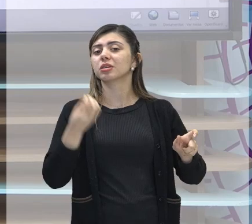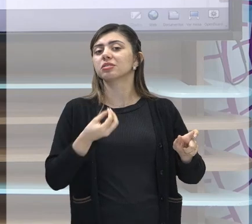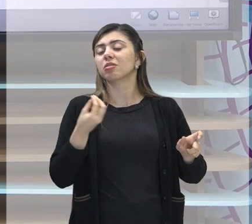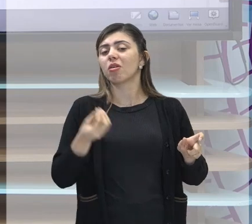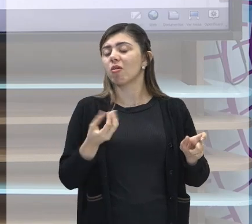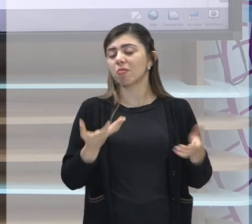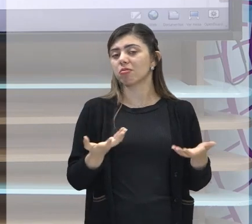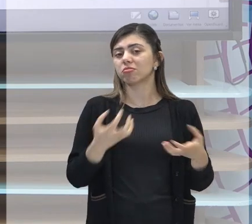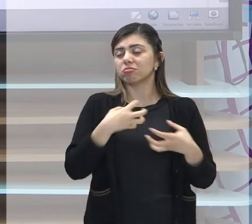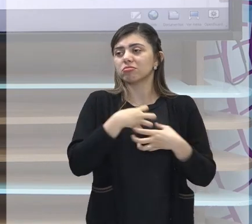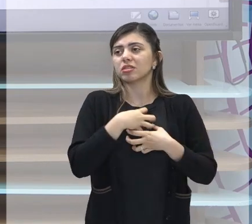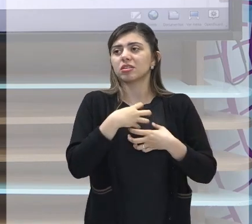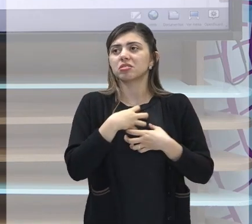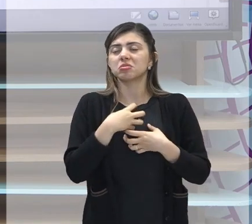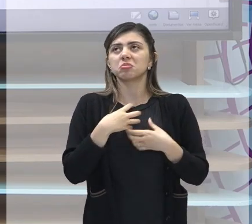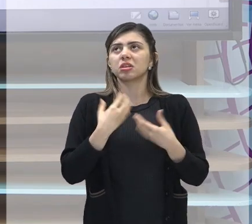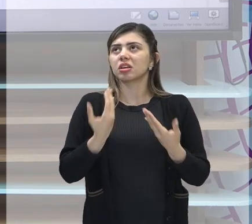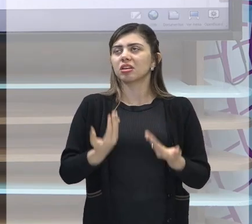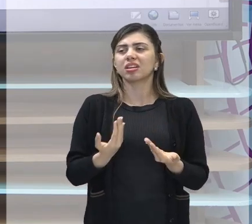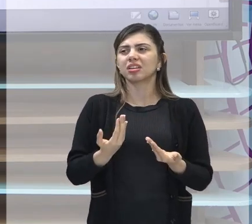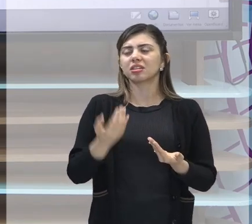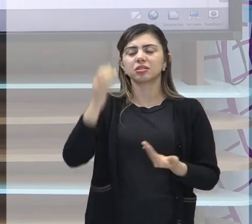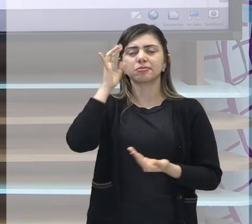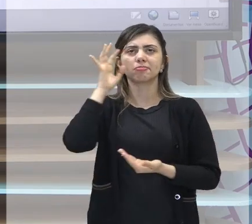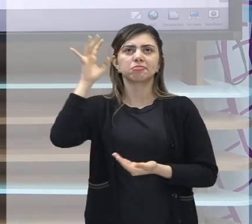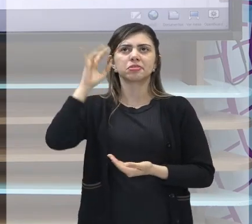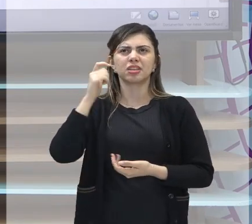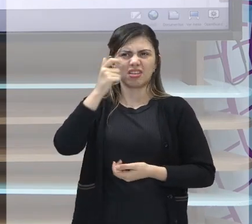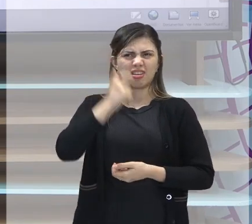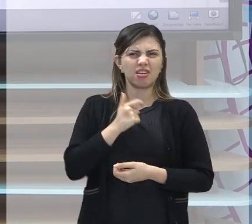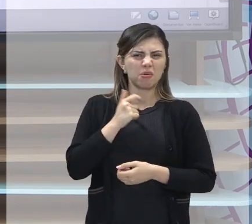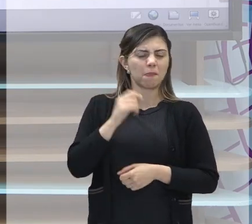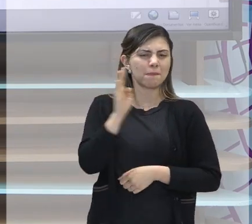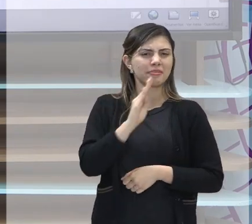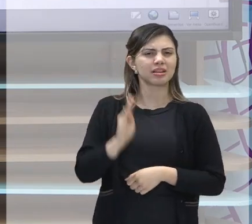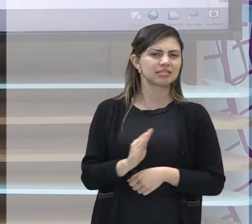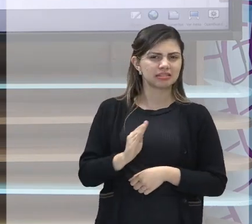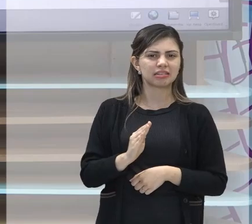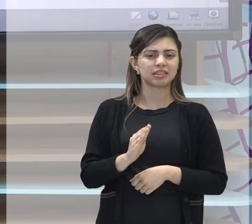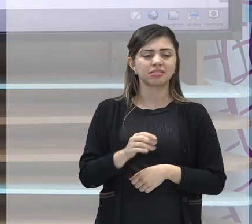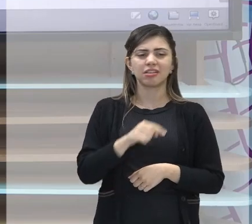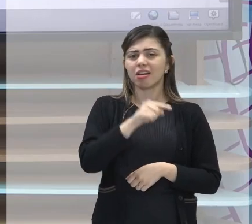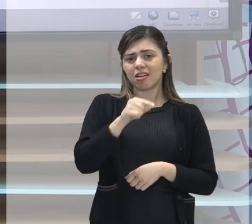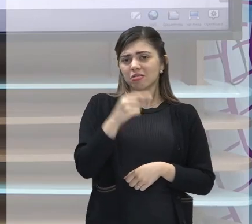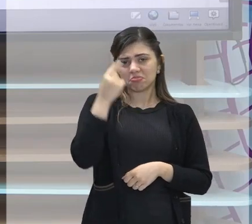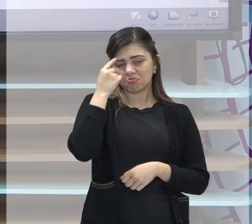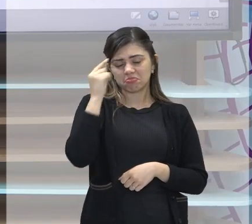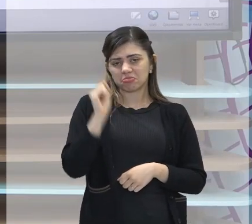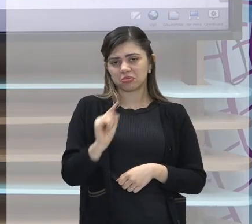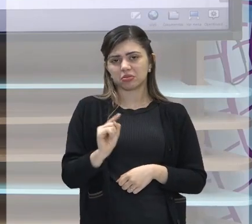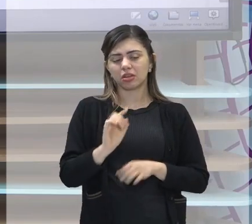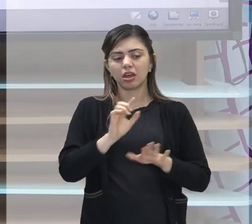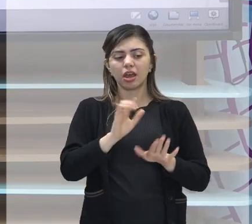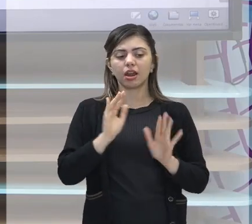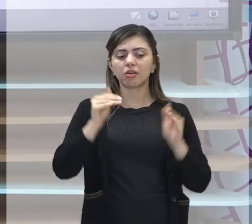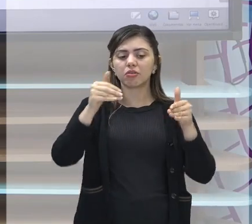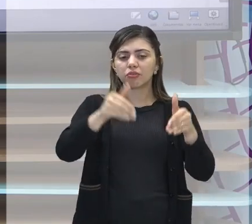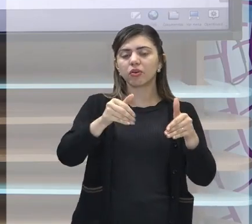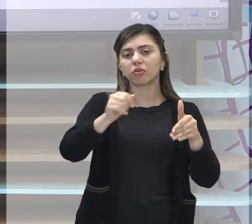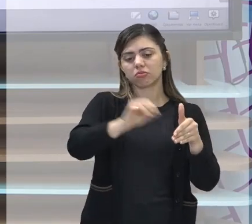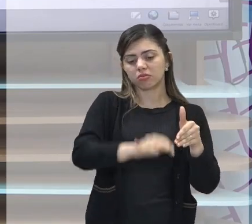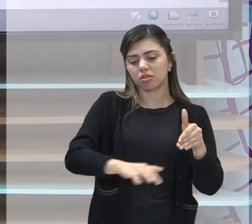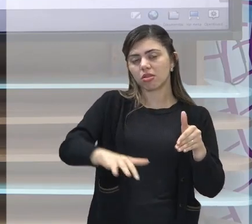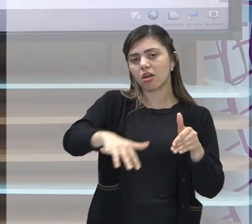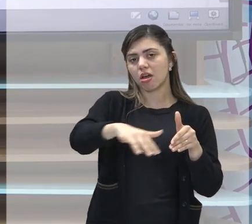mal imaginavam que seria eu sou brasileiro, né? Elas eram mais voltadas à sua regional,